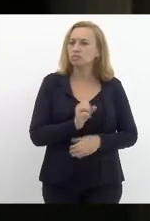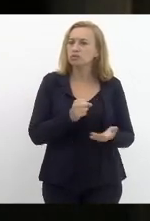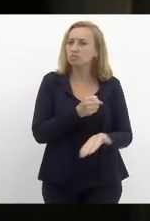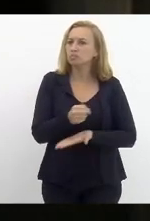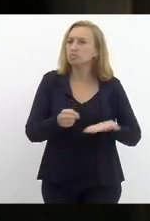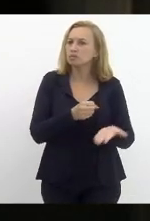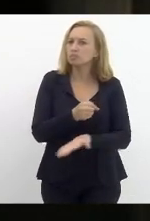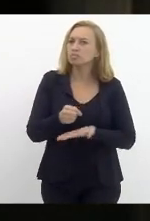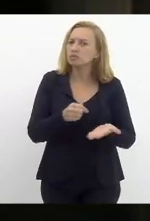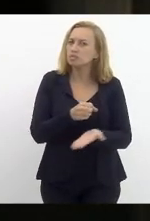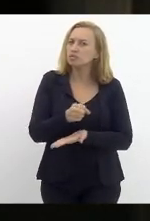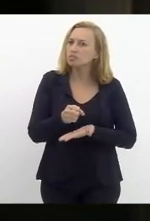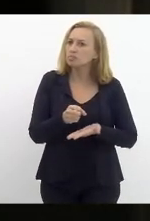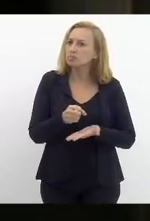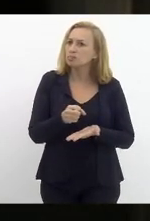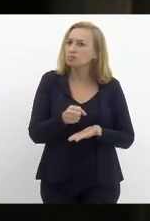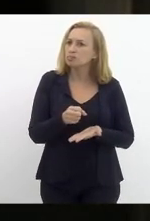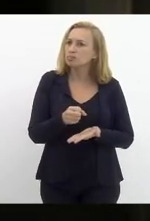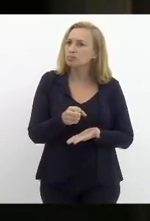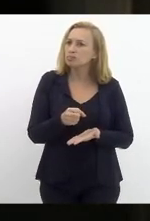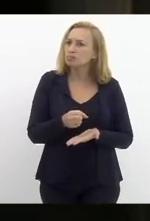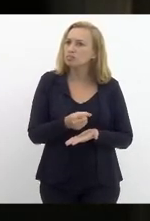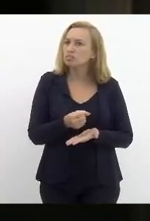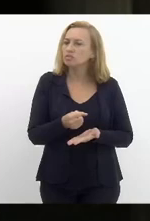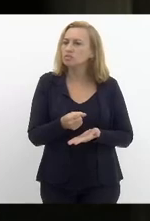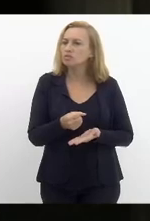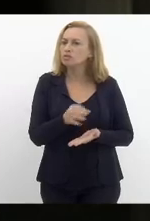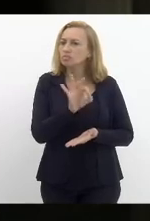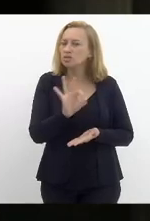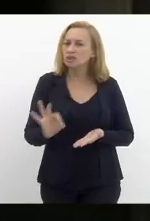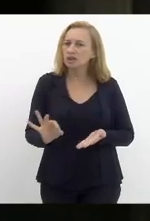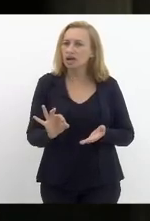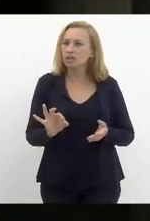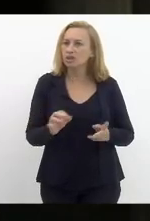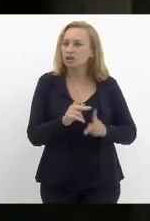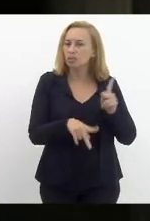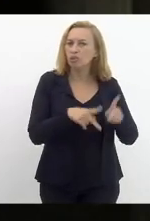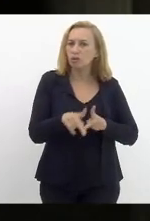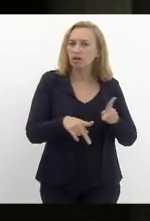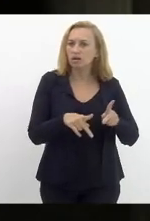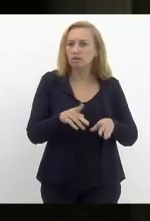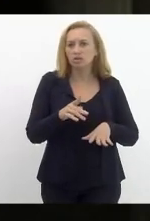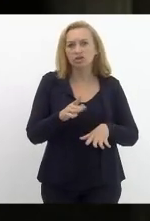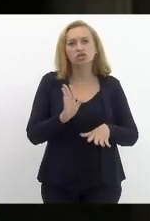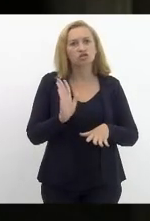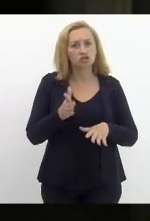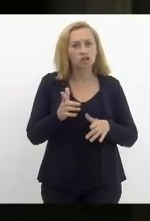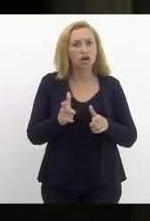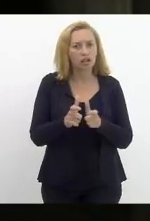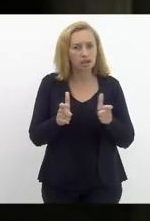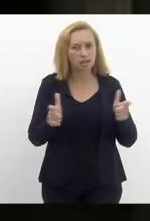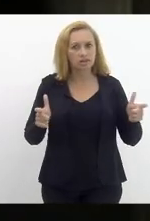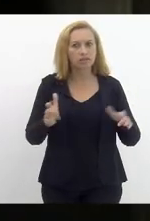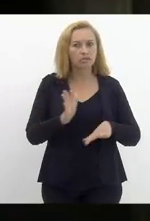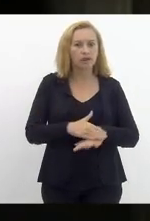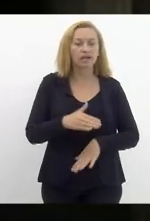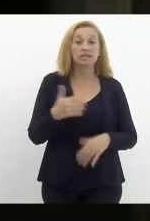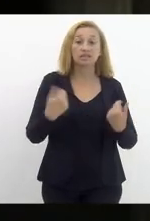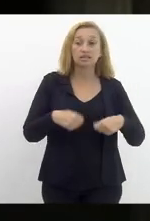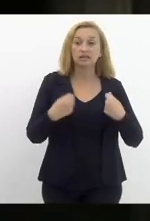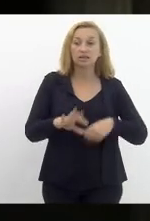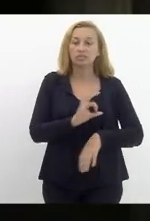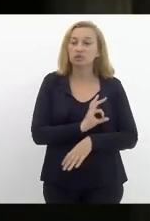baseado numa quantidade de população que já não é a mesma. A necessidade de policiais hoje